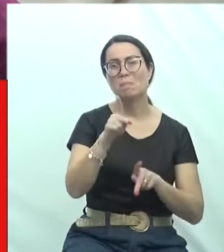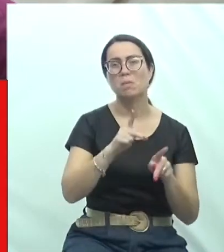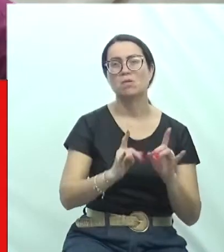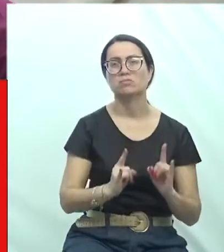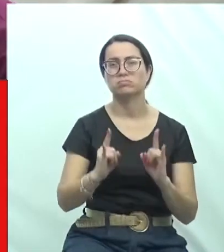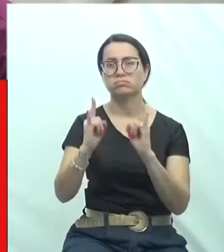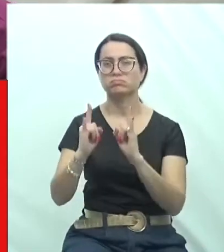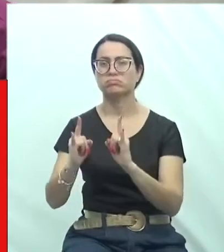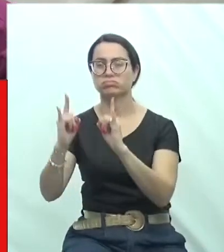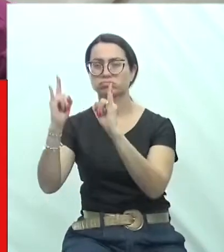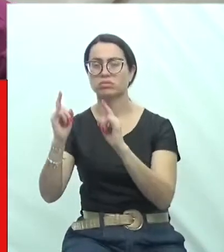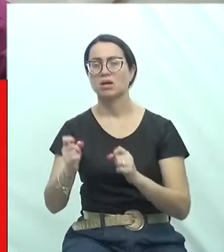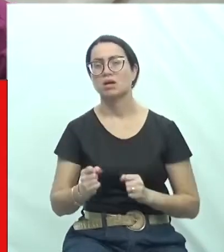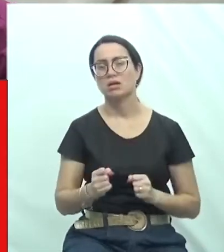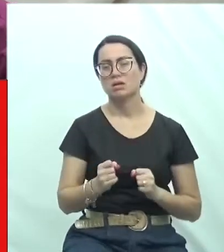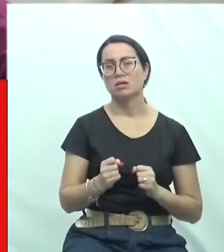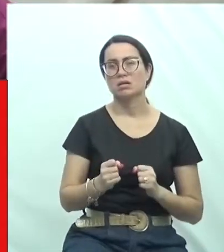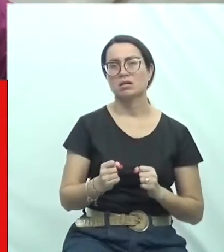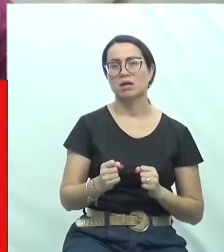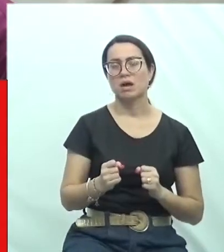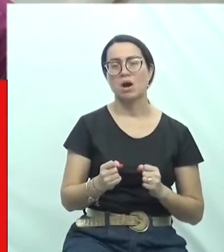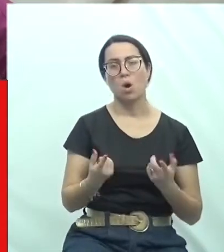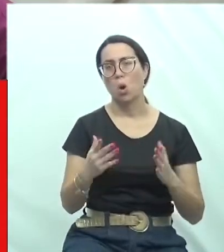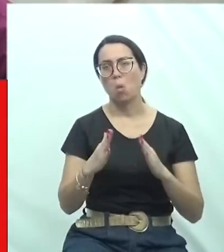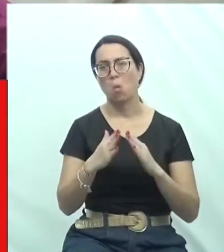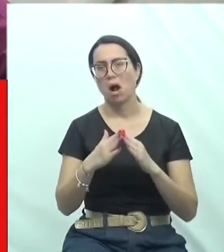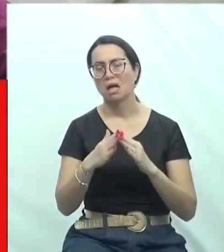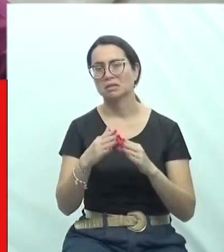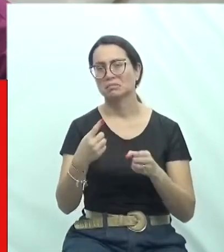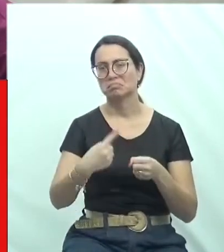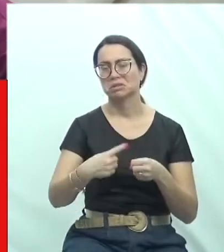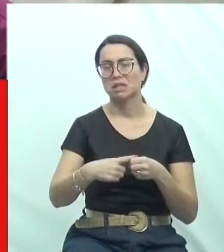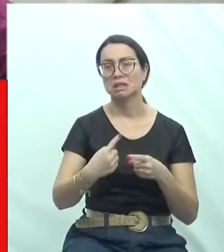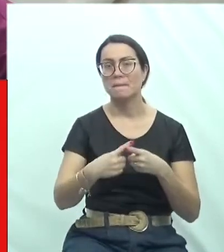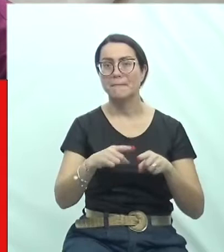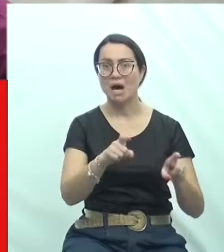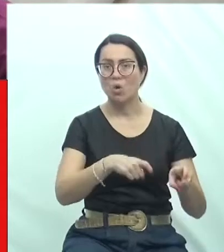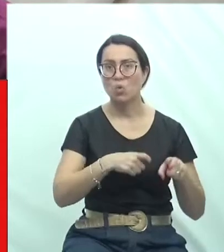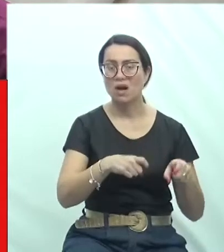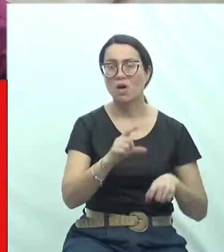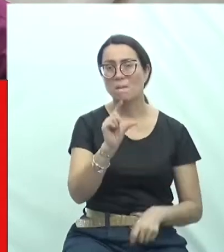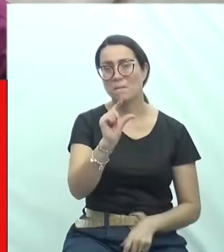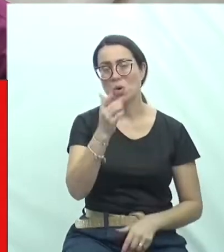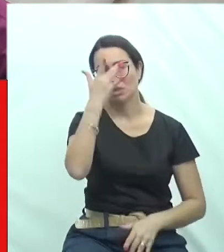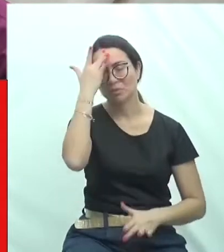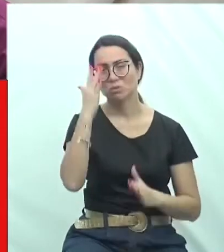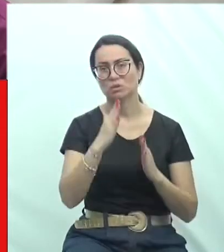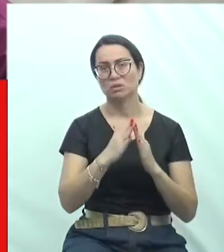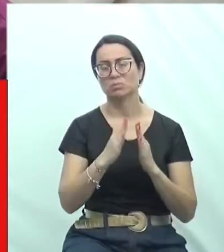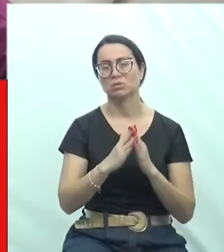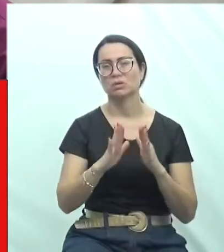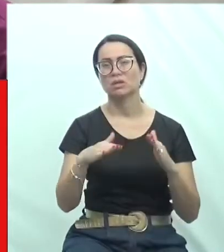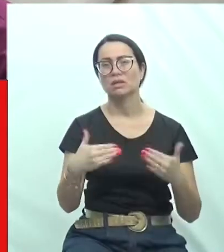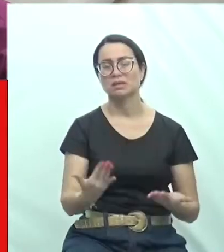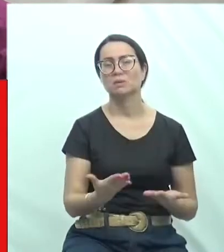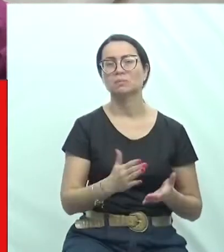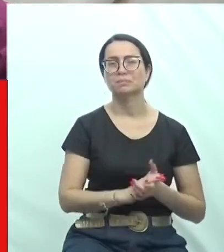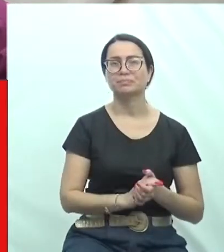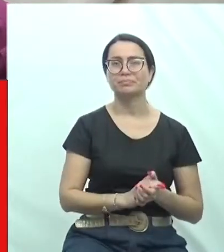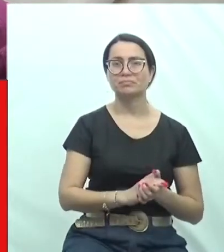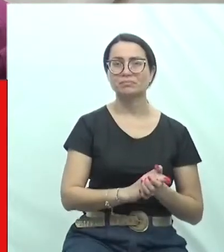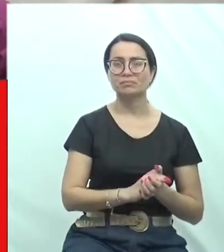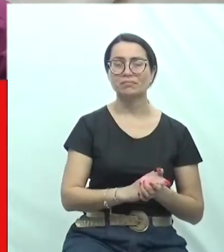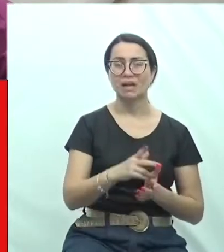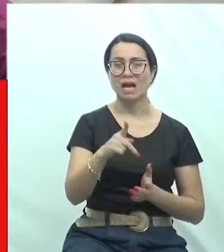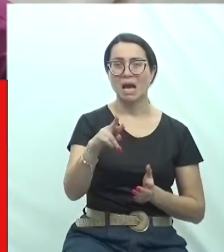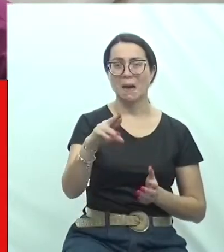pouquíssimo. Então, assim, ó, com essas obras de São Luís e Próspera, nós vamos conseguir uma grande meta, que é